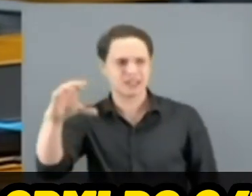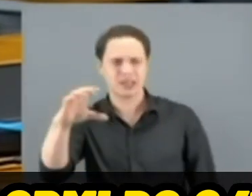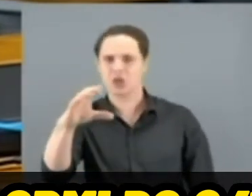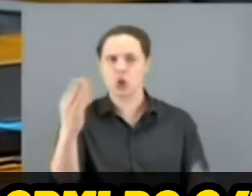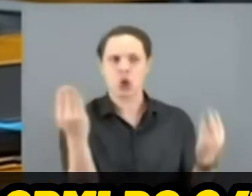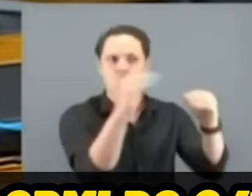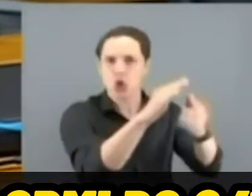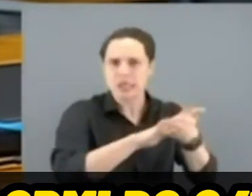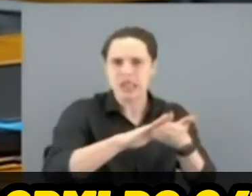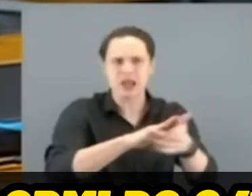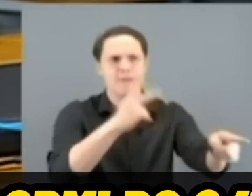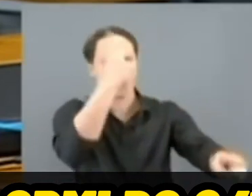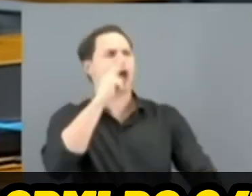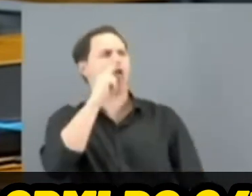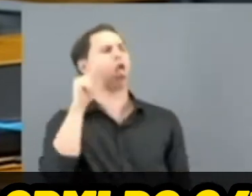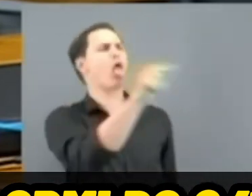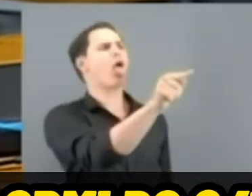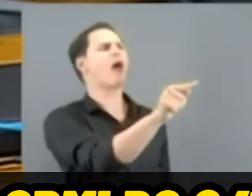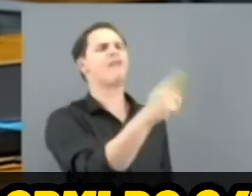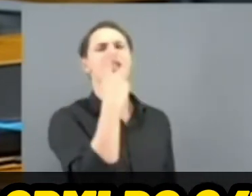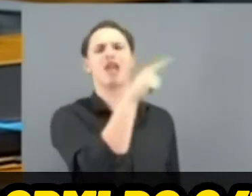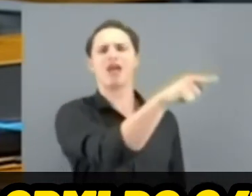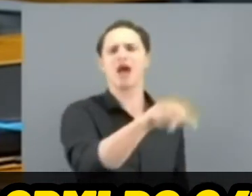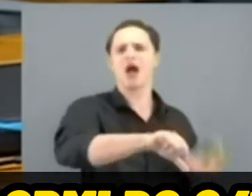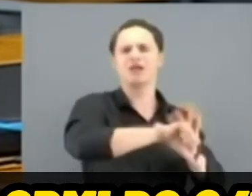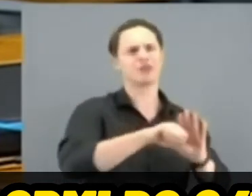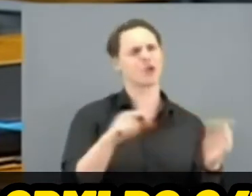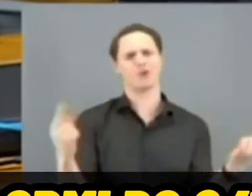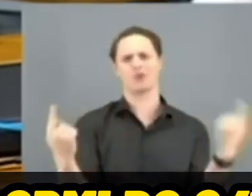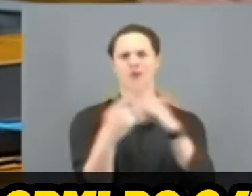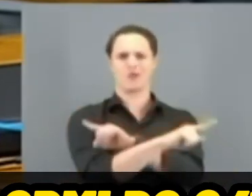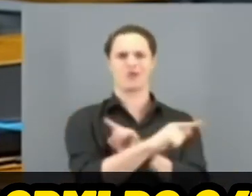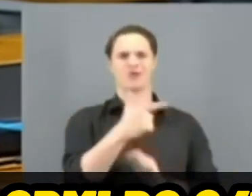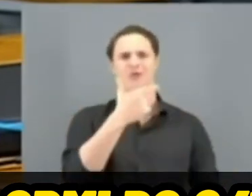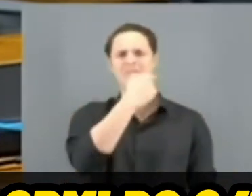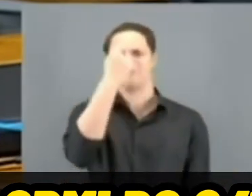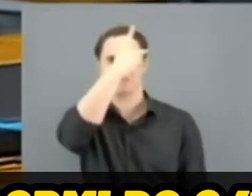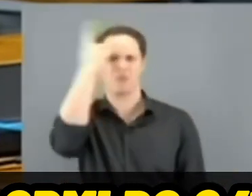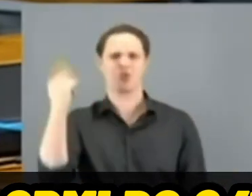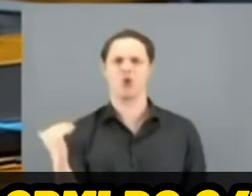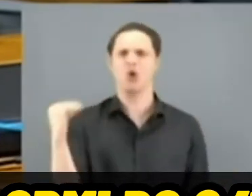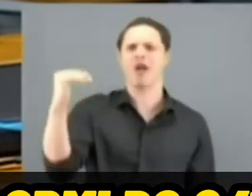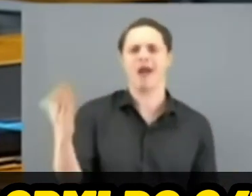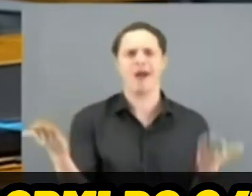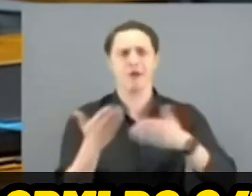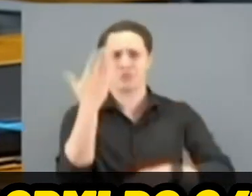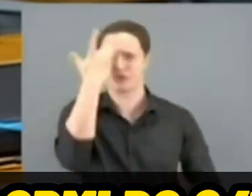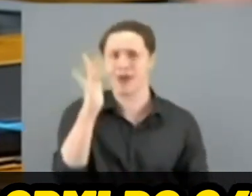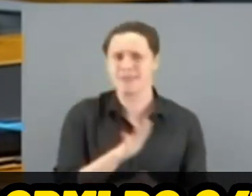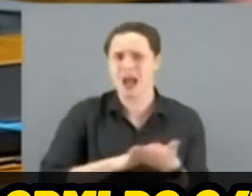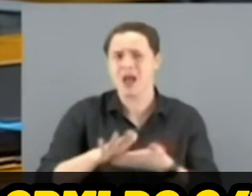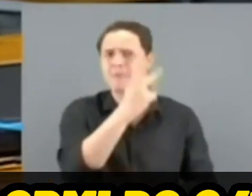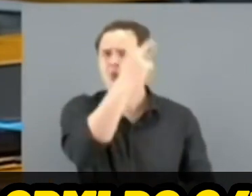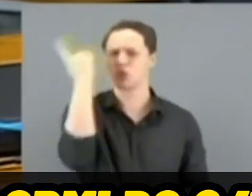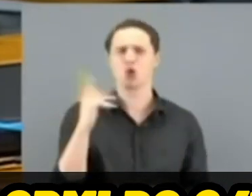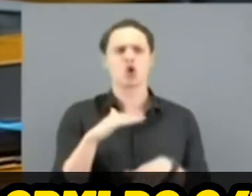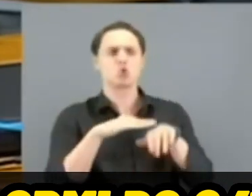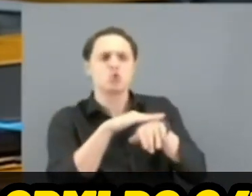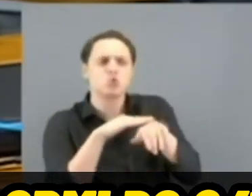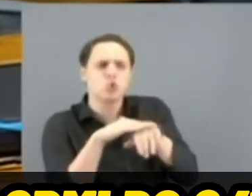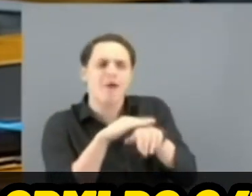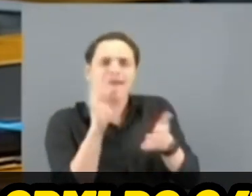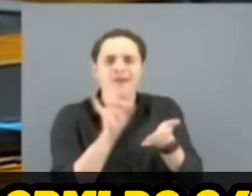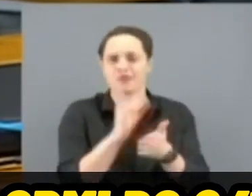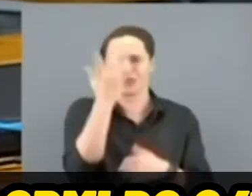cara dele para poder falar que ele era um criminoso. Pelo contrário, os diálogos cabulosos ninguém agora sabe quem de fato conversou ou quem deixou de